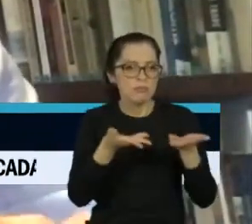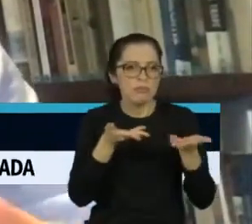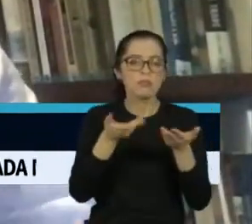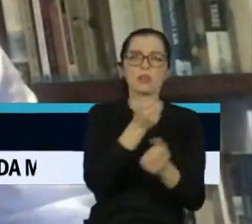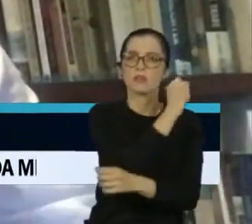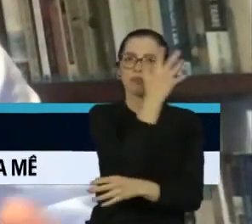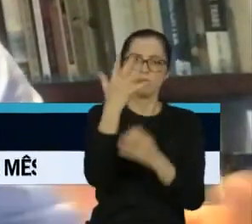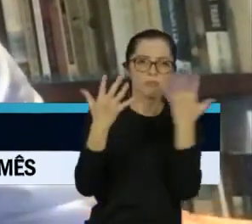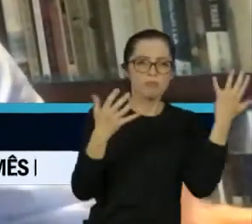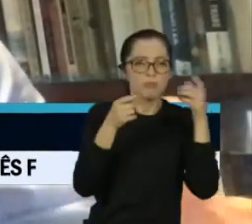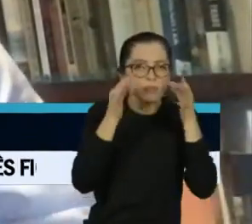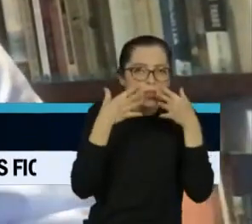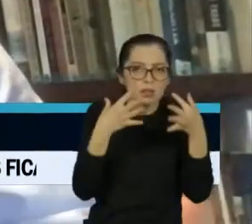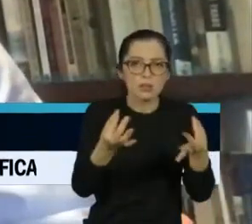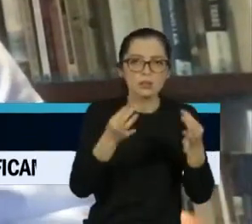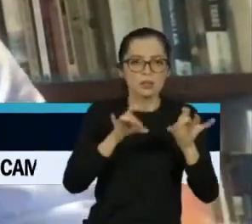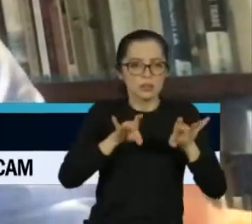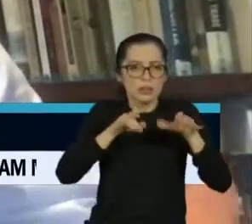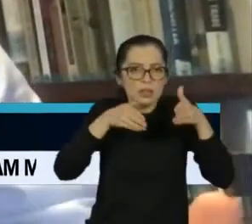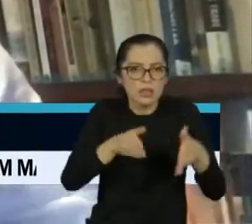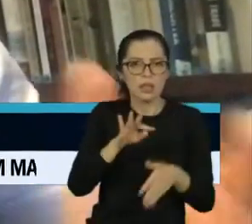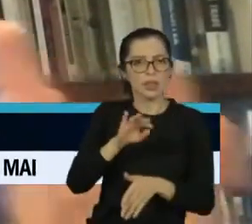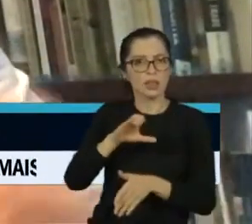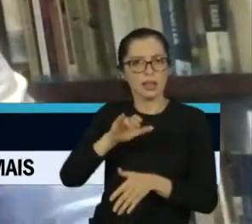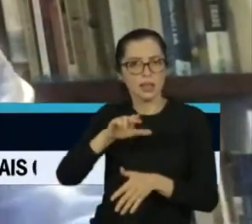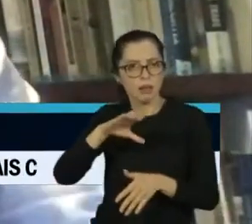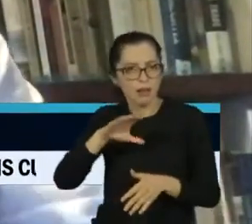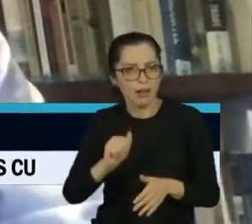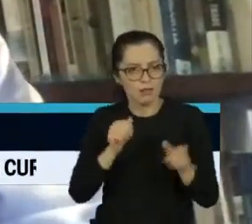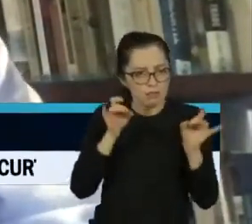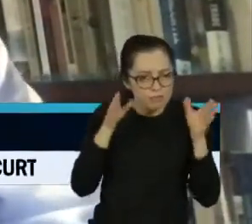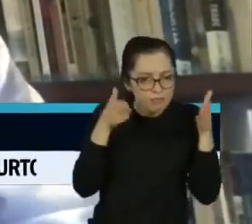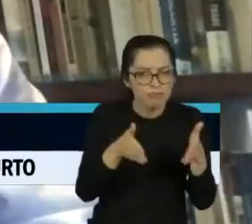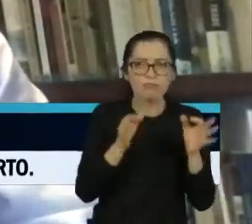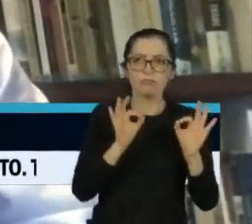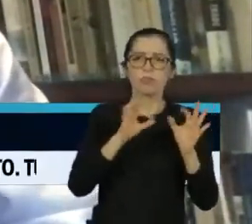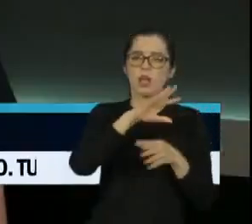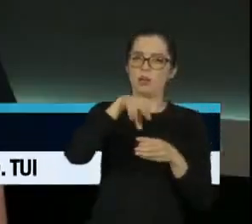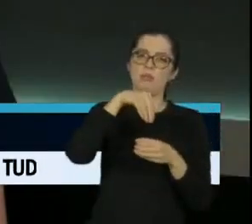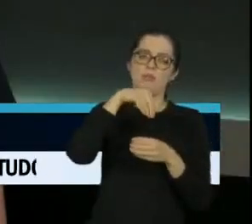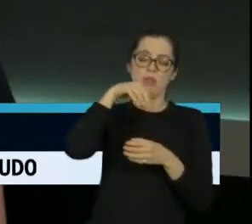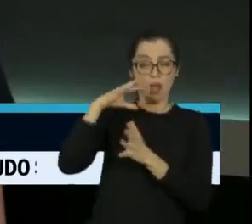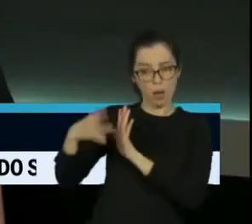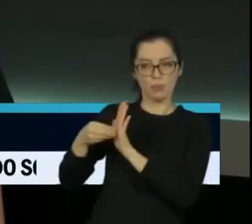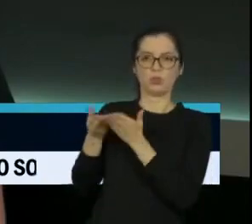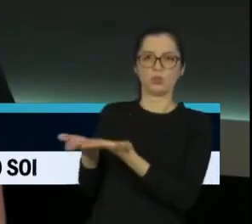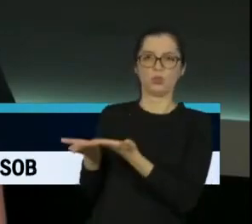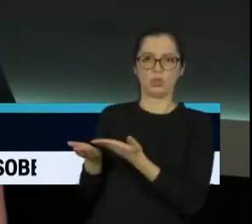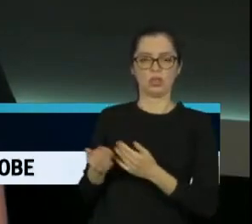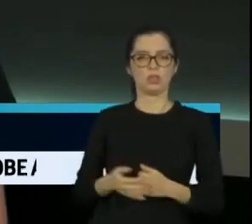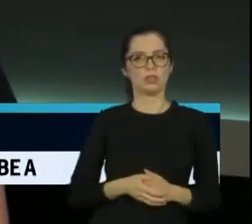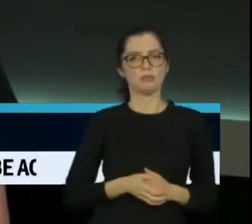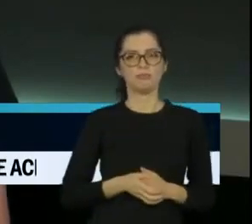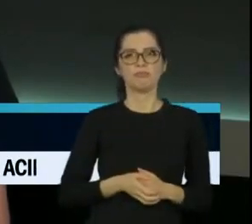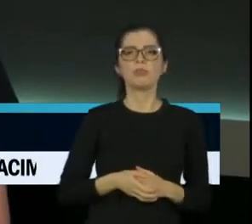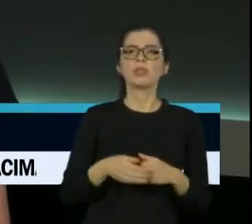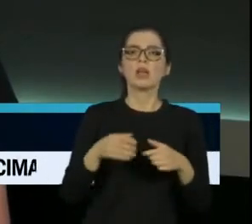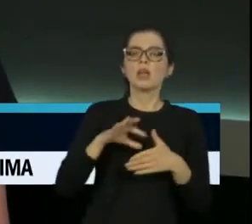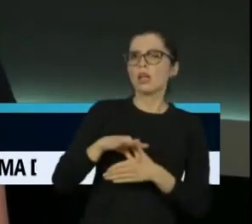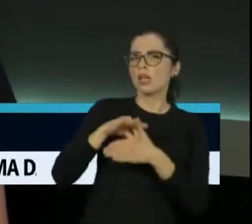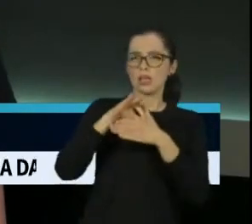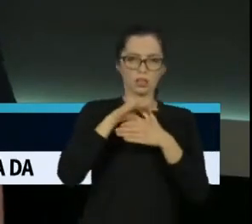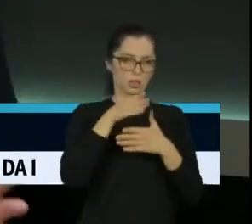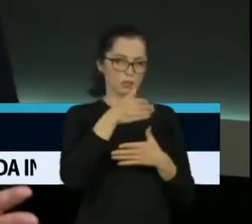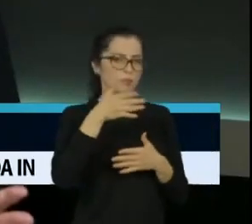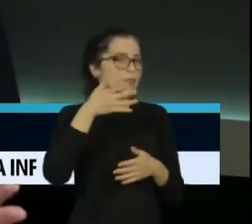Amazônia e que reflitam a pluralidade de interesses em relação ao tema. E lideranças